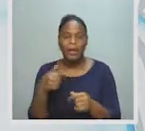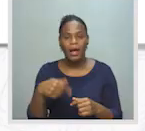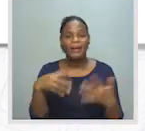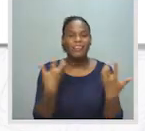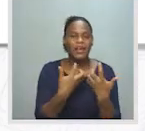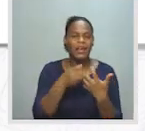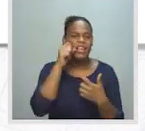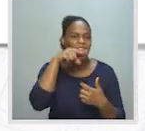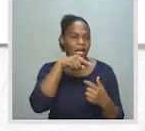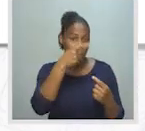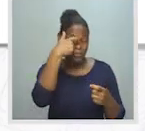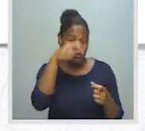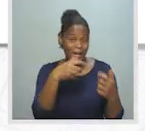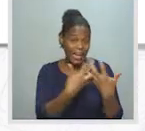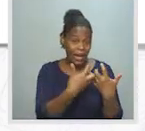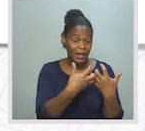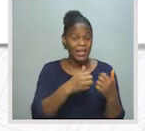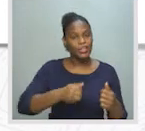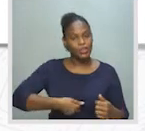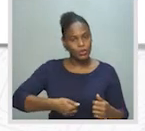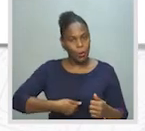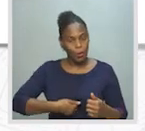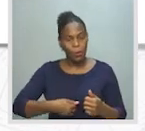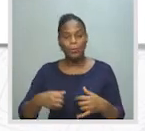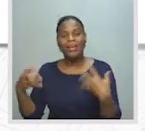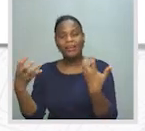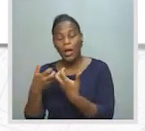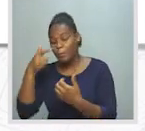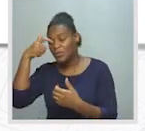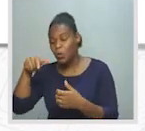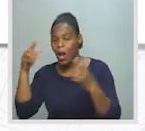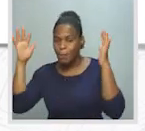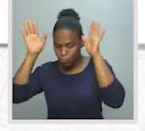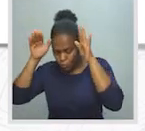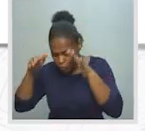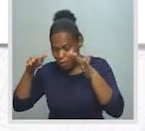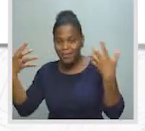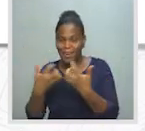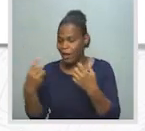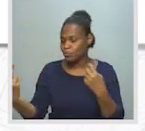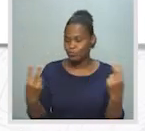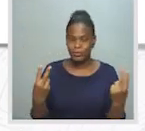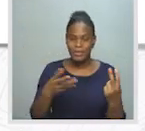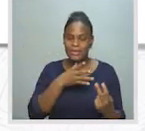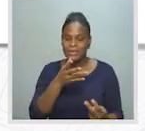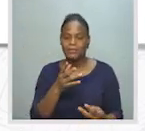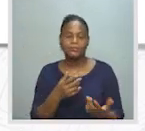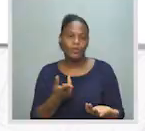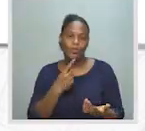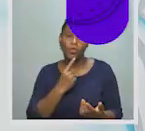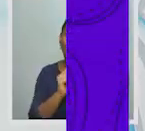Houve guerras entre quem? Entre cristãos e muçulmanos. Além disso, também podemos falar da